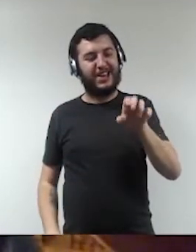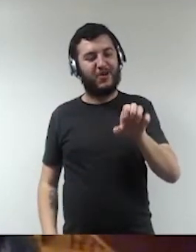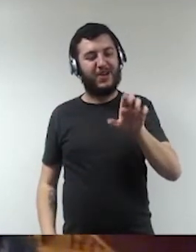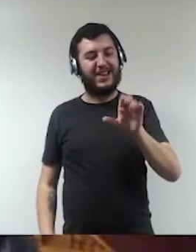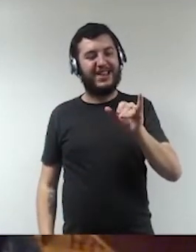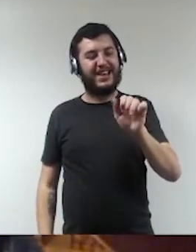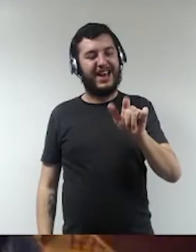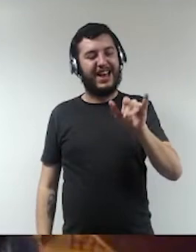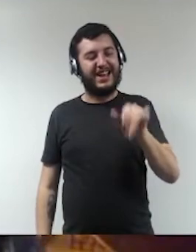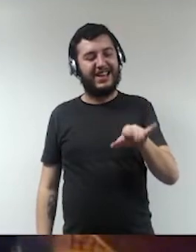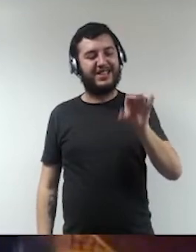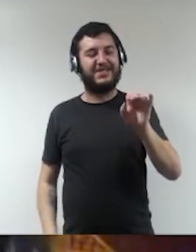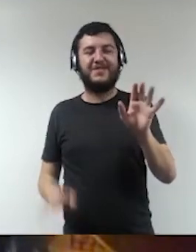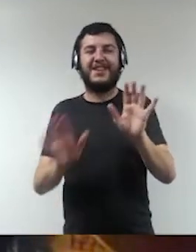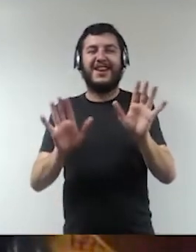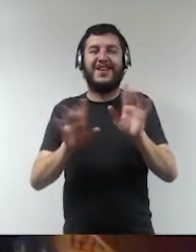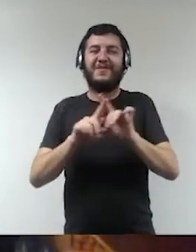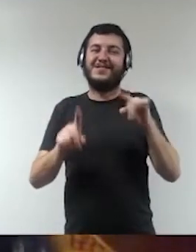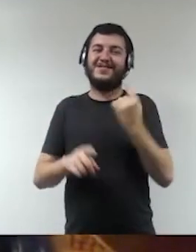forma altamente